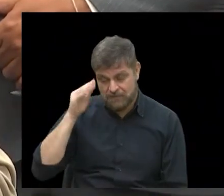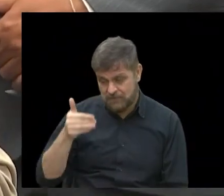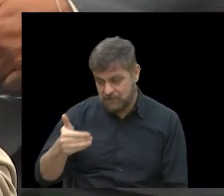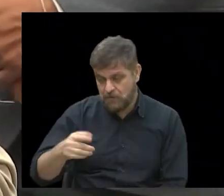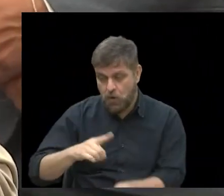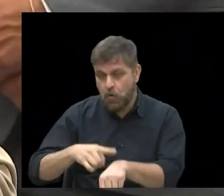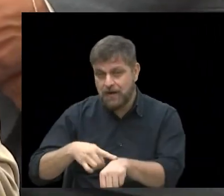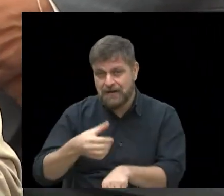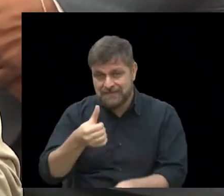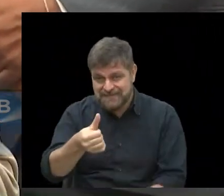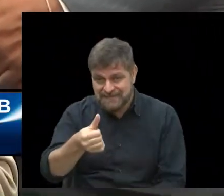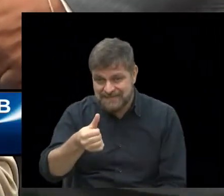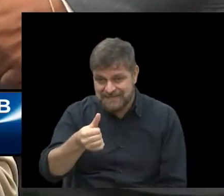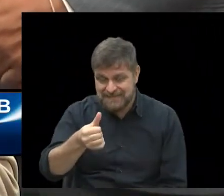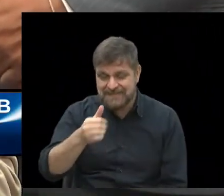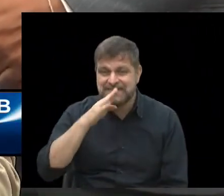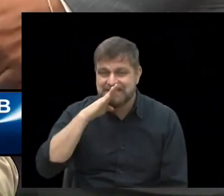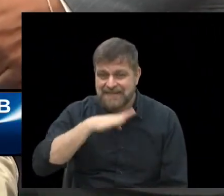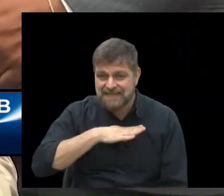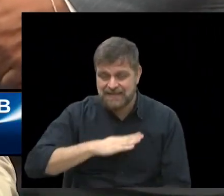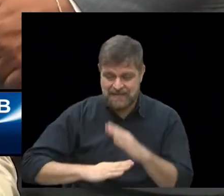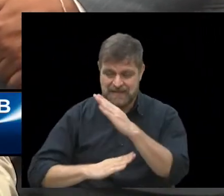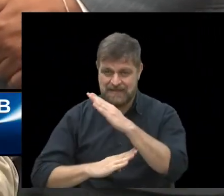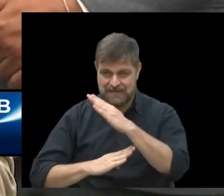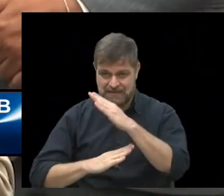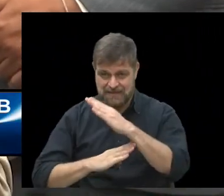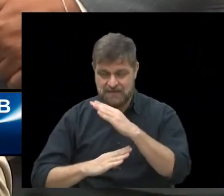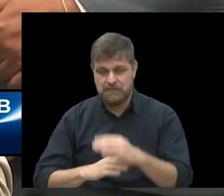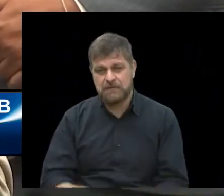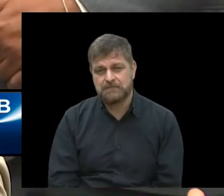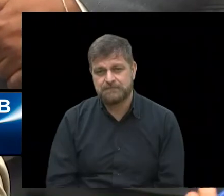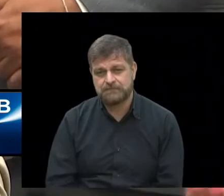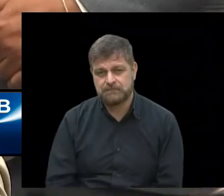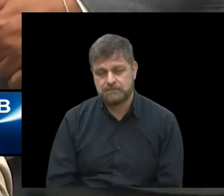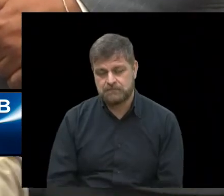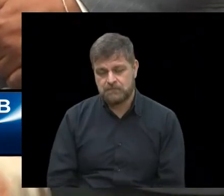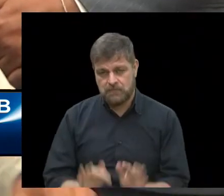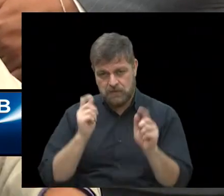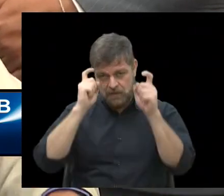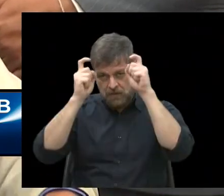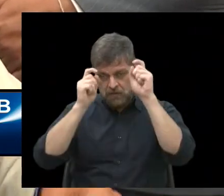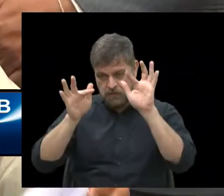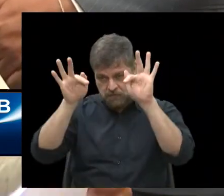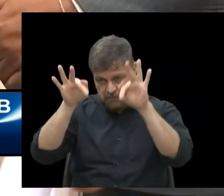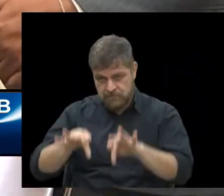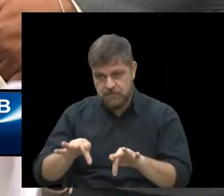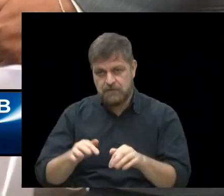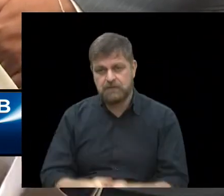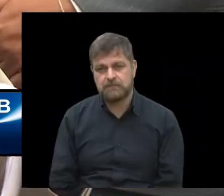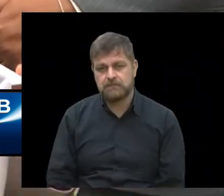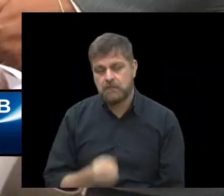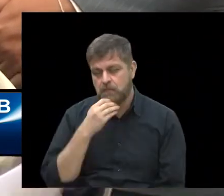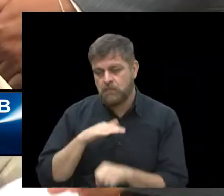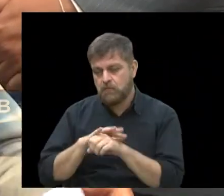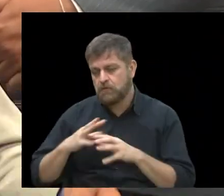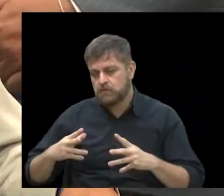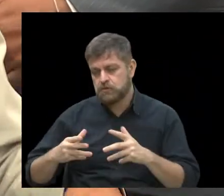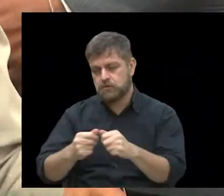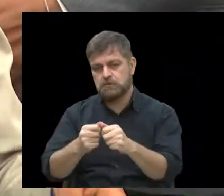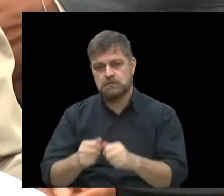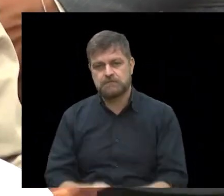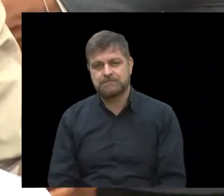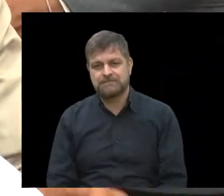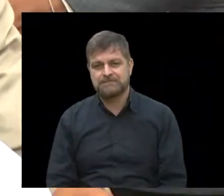às 18 horas, no plenário deste Legislativo. Declaro encerrada a presente reunião. Uma boa noite a todos.